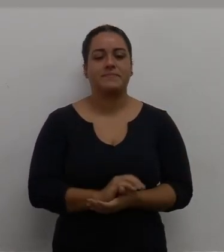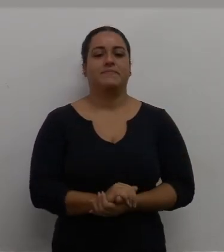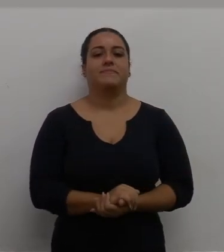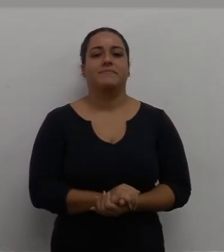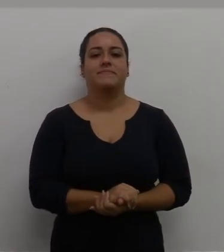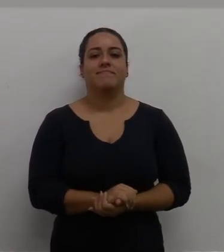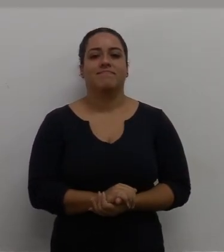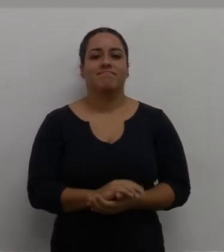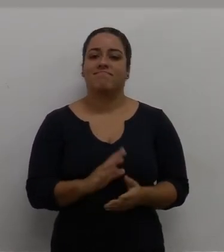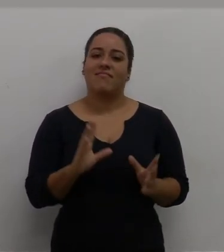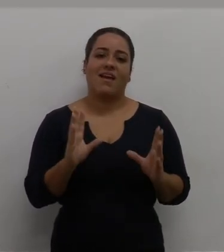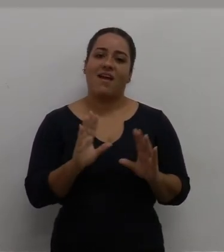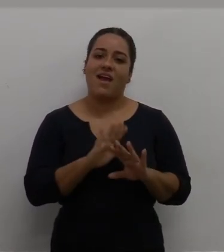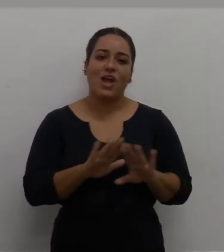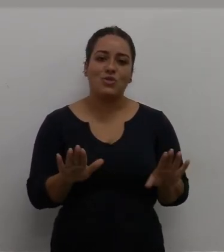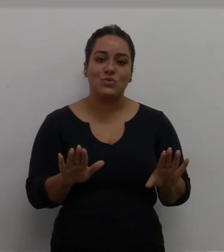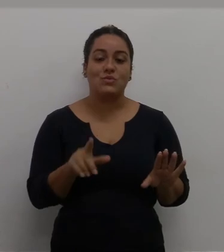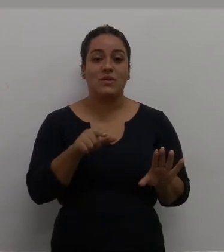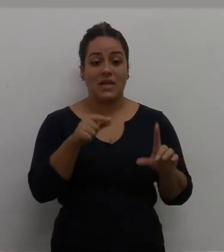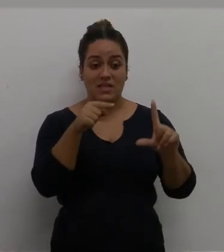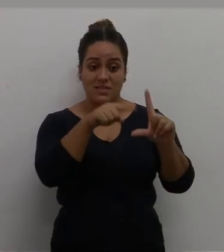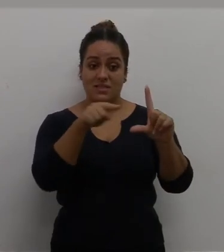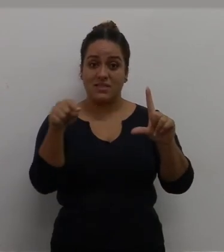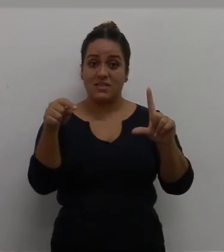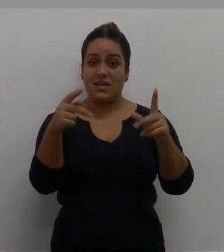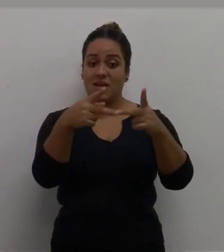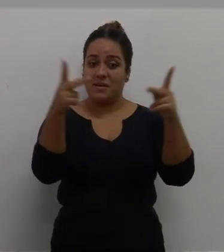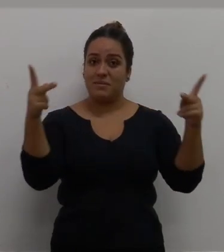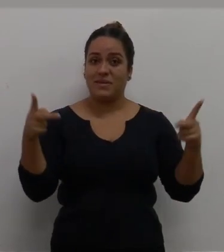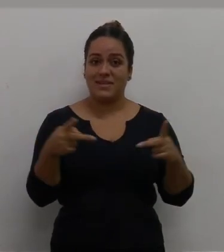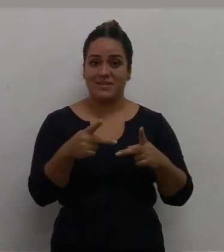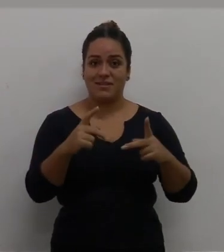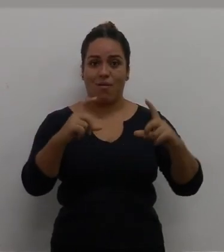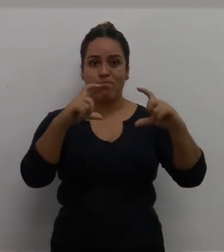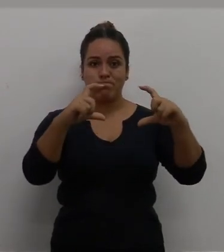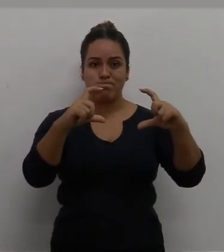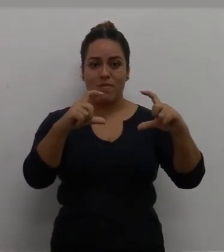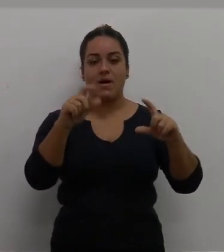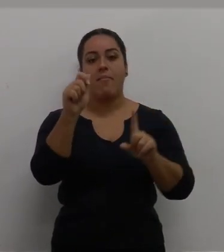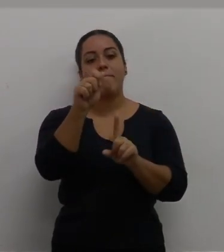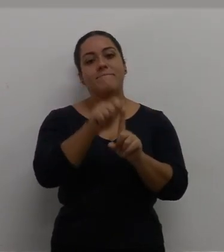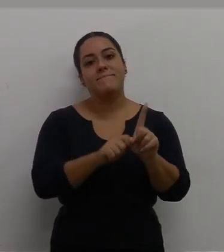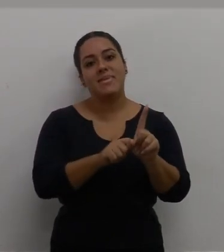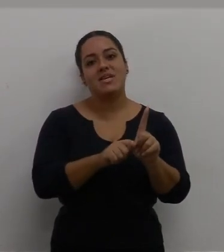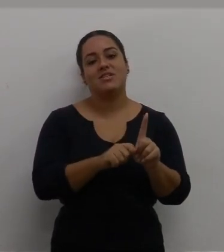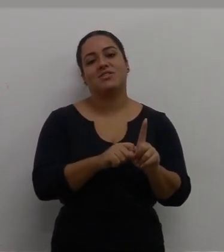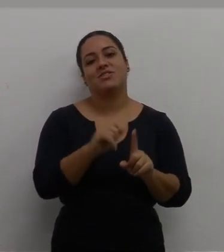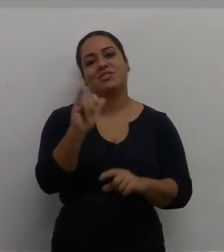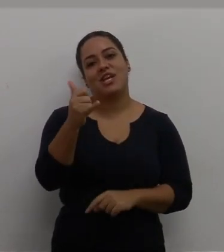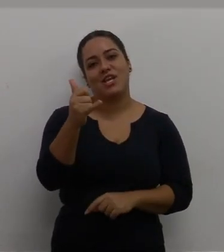certo? É isso. Esse aqui é o nosso gráfico de pizza do mês de